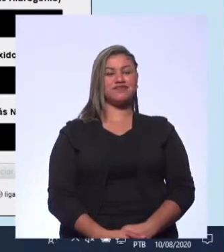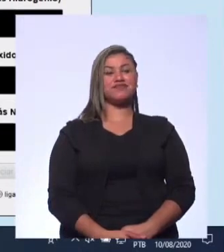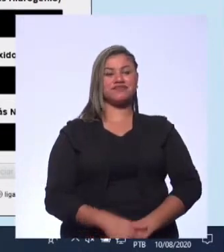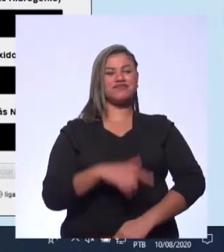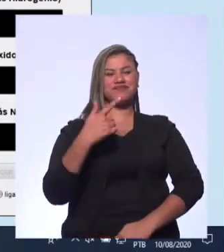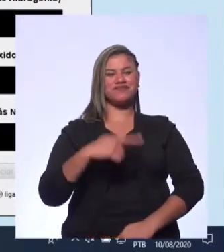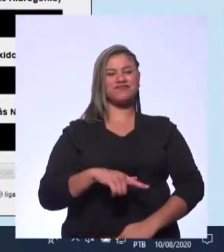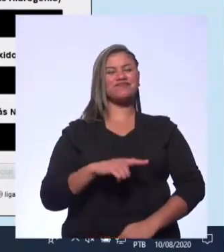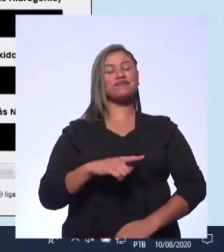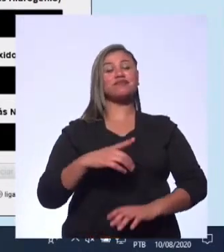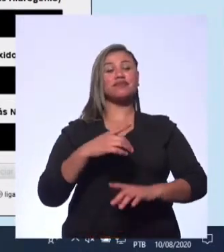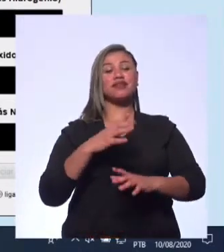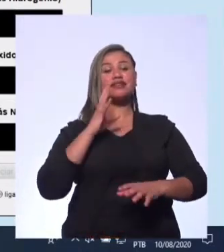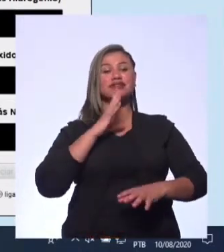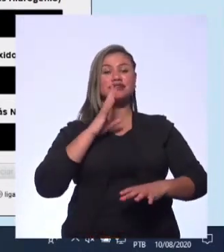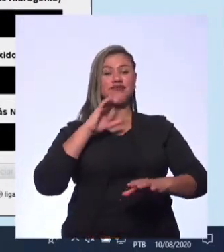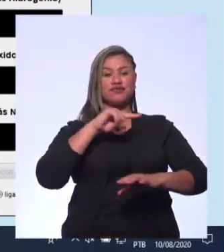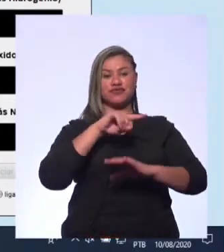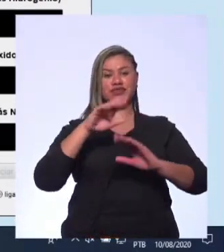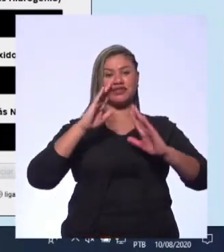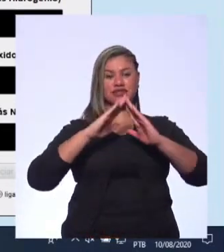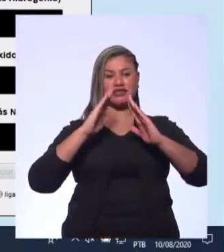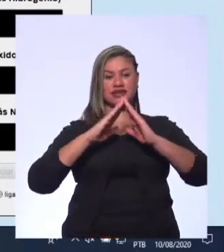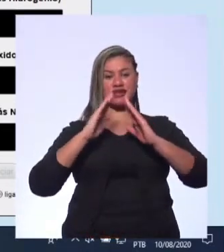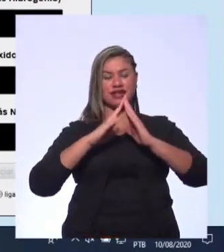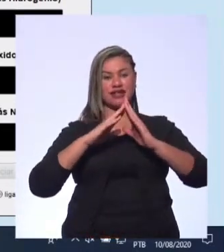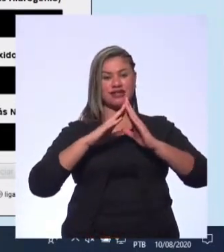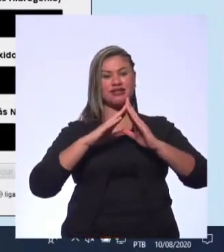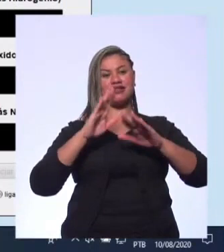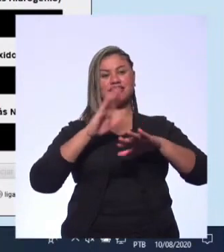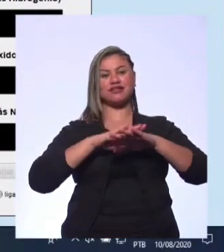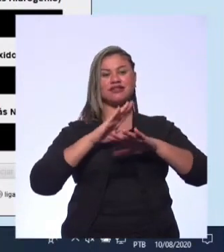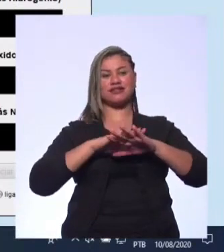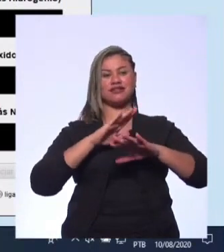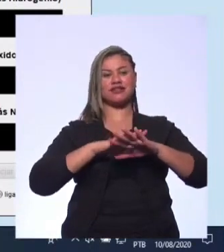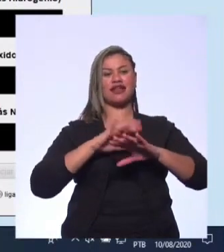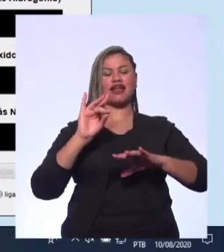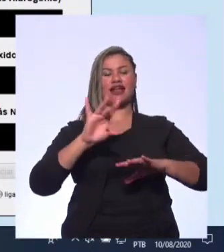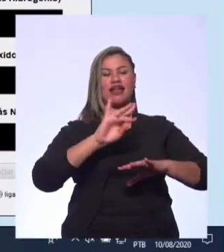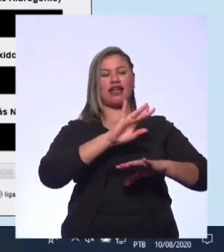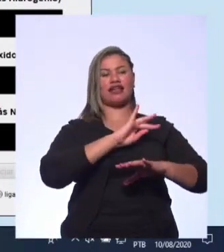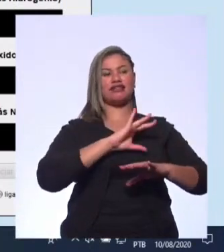esse simulador, vocês trabalharem em casa, vocês visualizar bem como que é feita cada